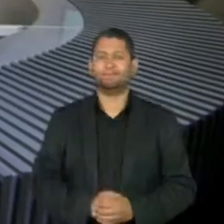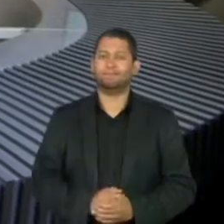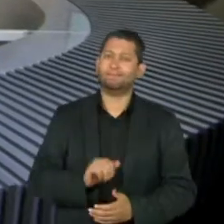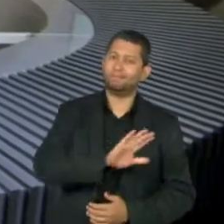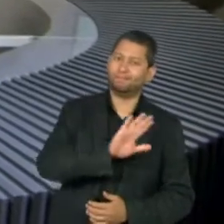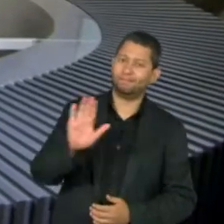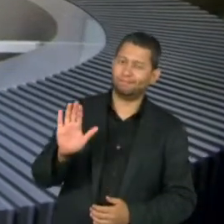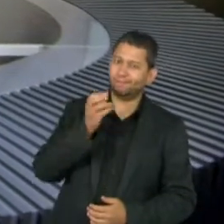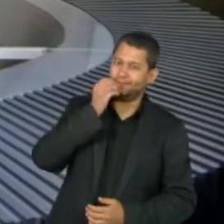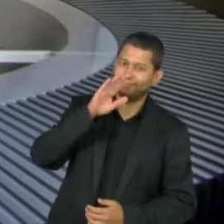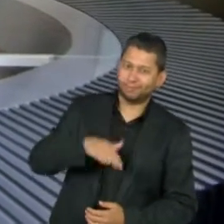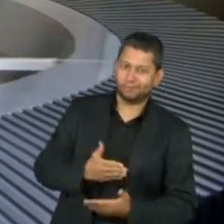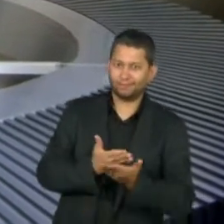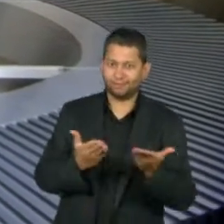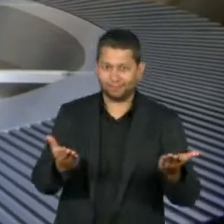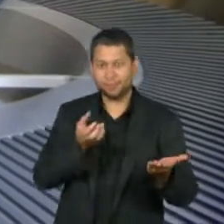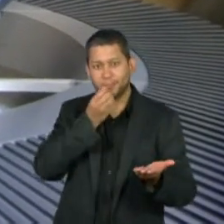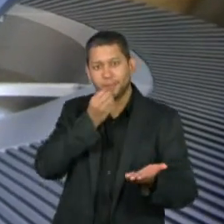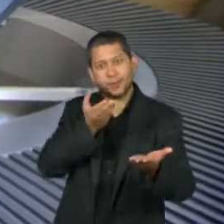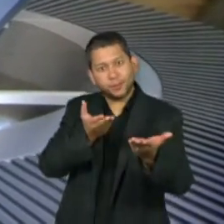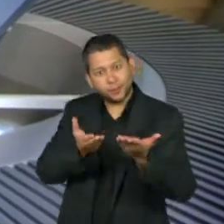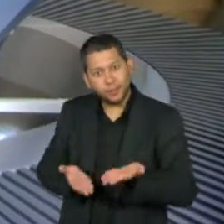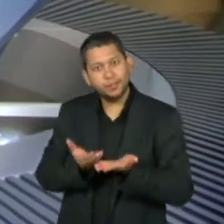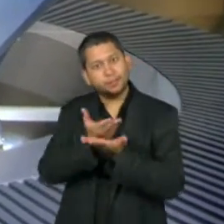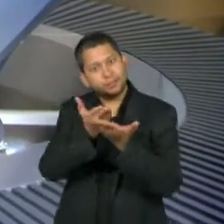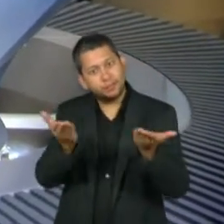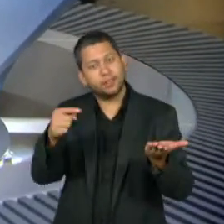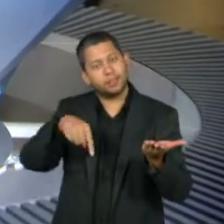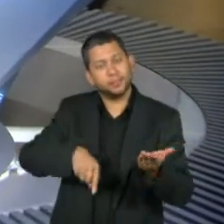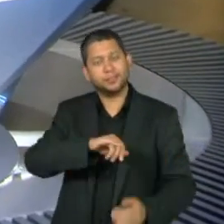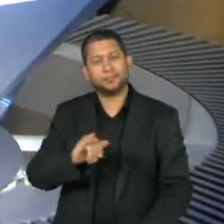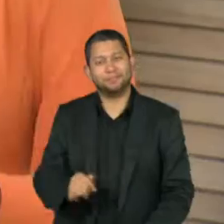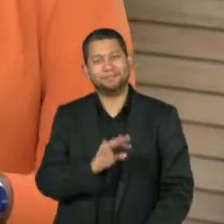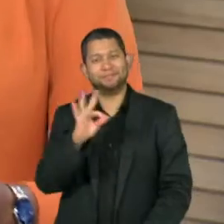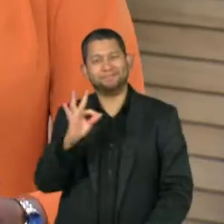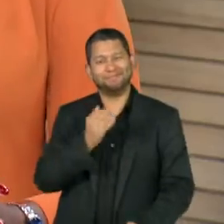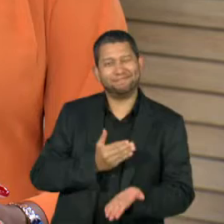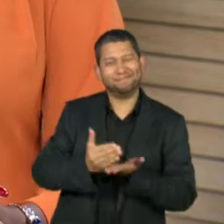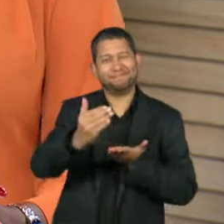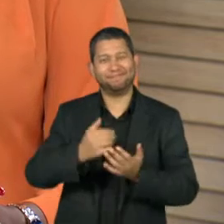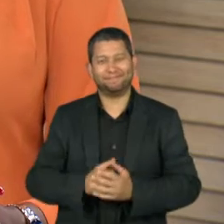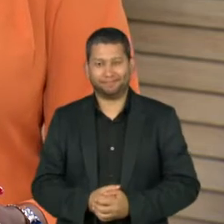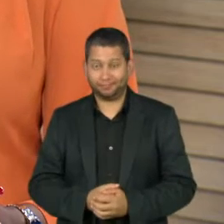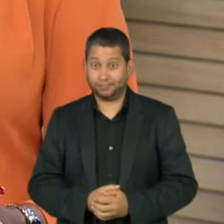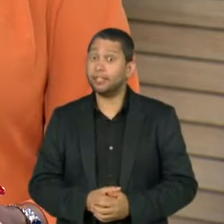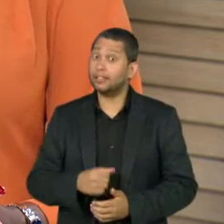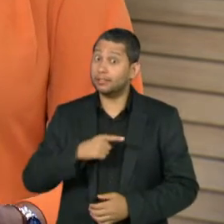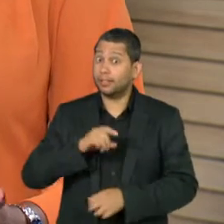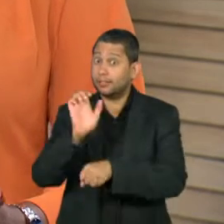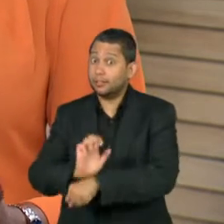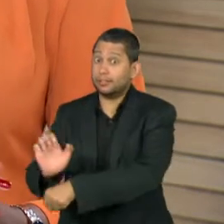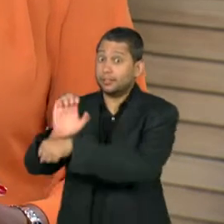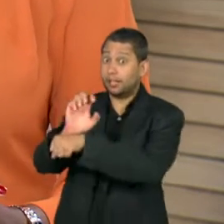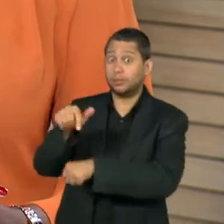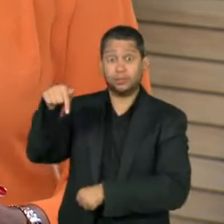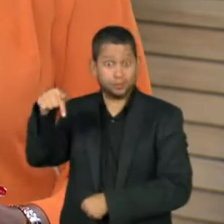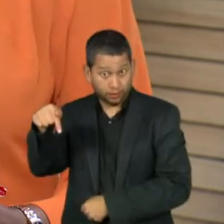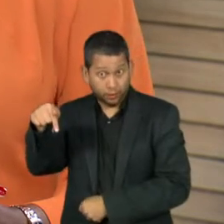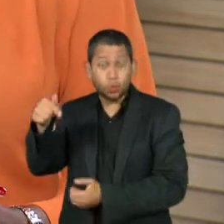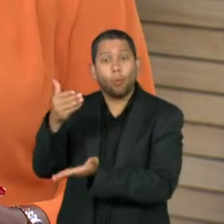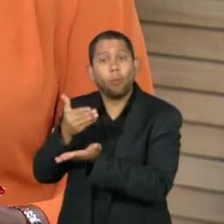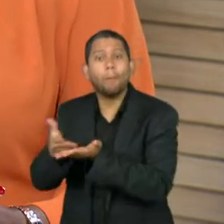Olá, boa tarde. Boa tarde. Seja bem-vinda, bem-vindo ao Jornal da Tarde. 7 estados retomam hoje as